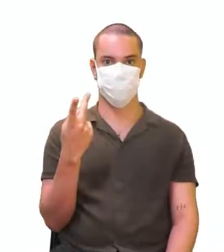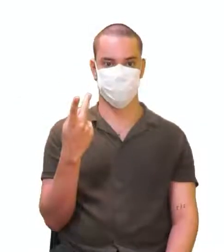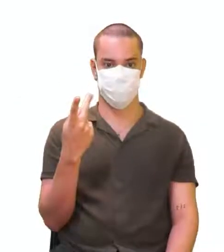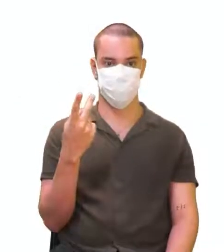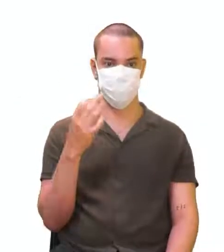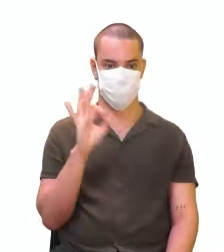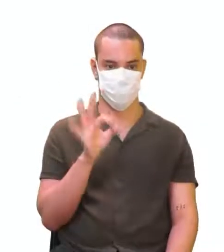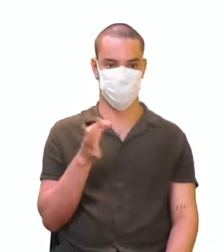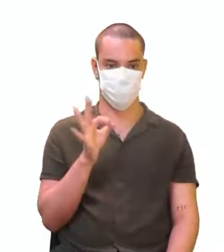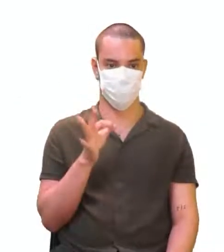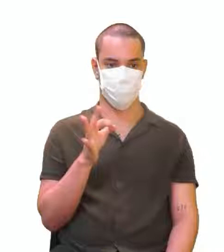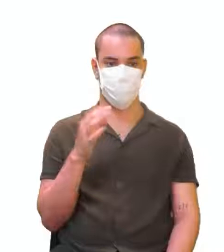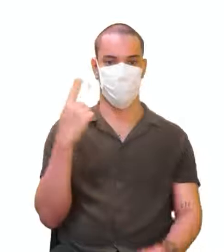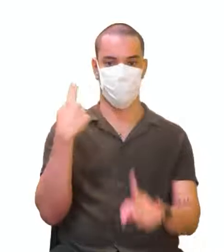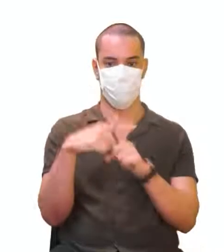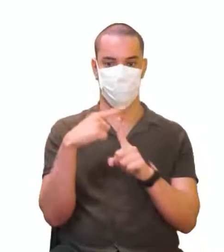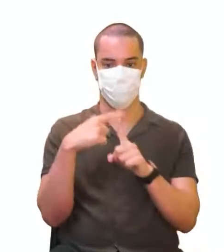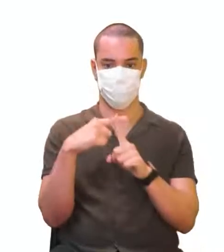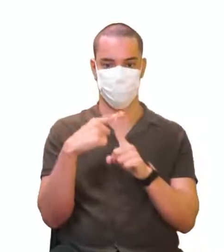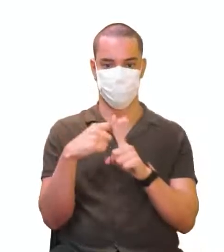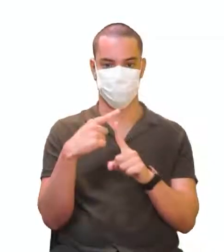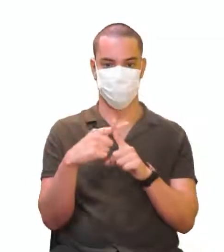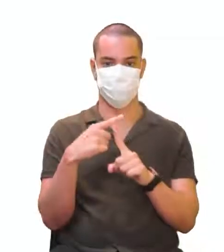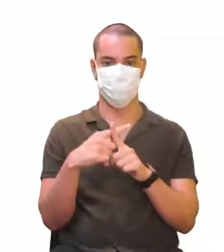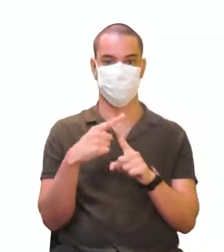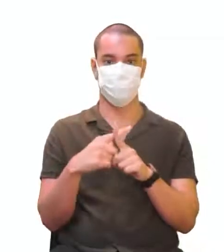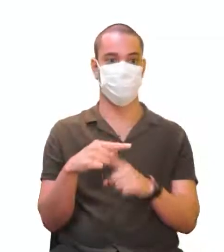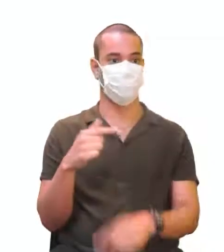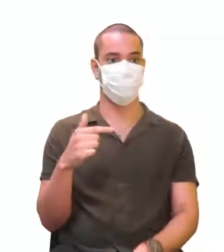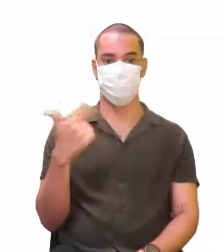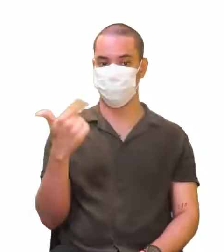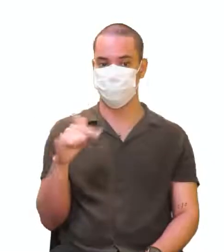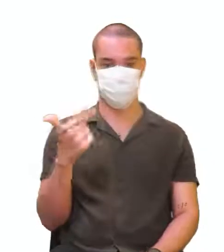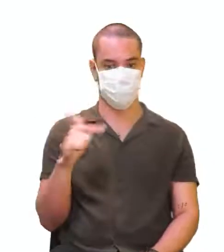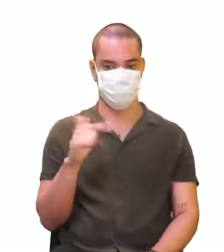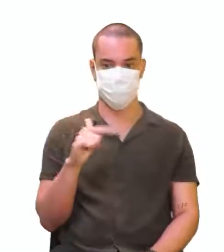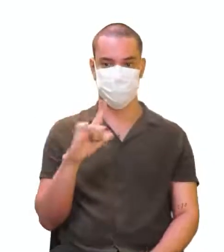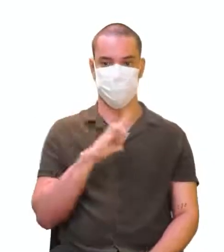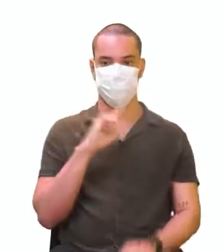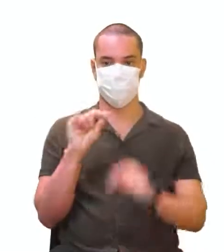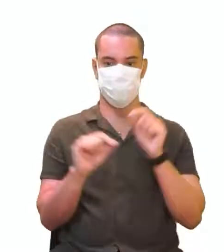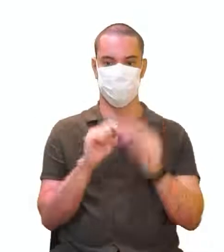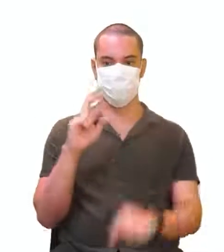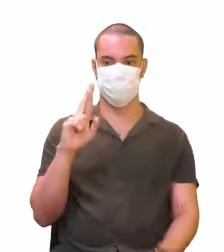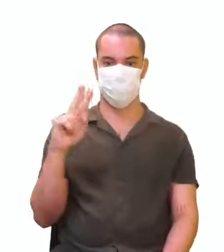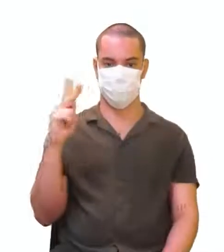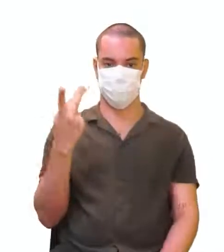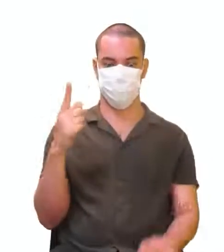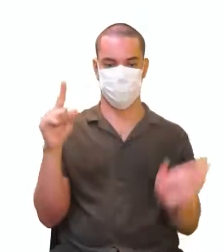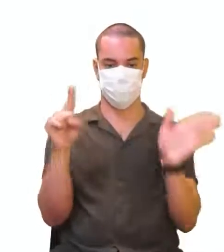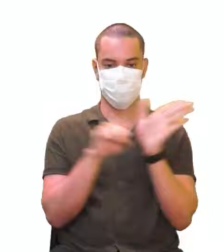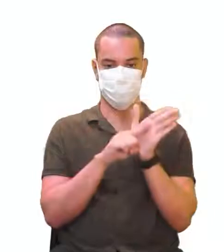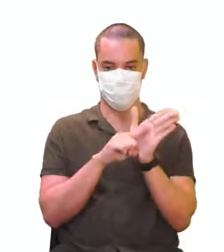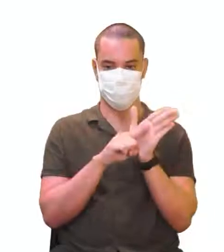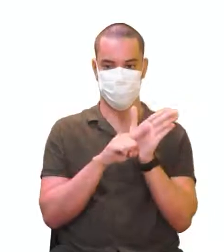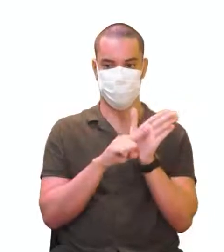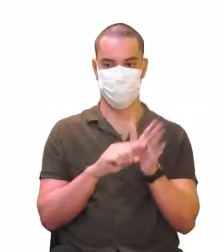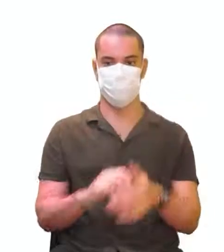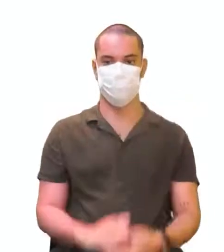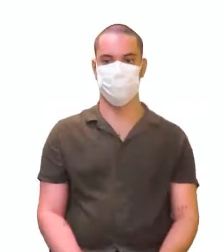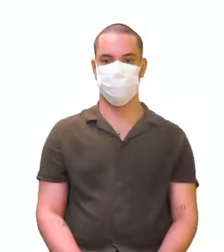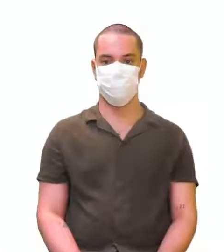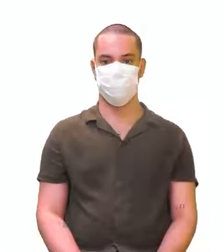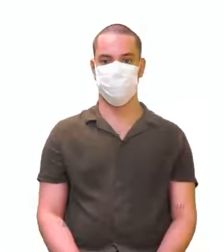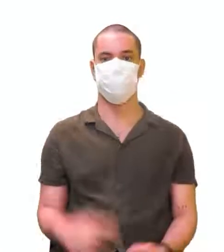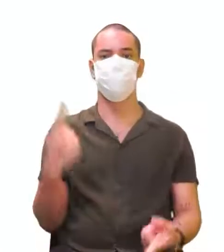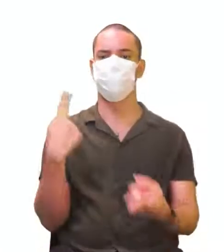eram RH positivo. E os que não eram considerados RH negativos, tá? Por